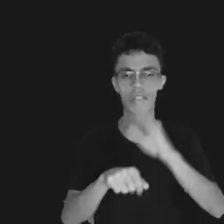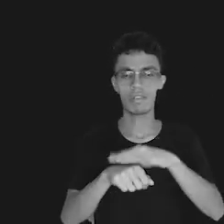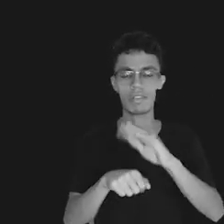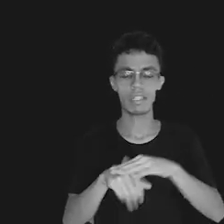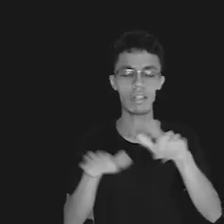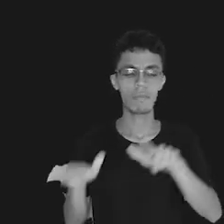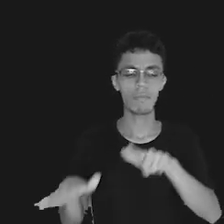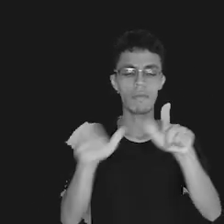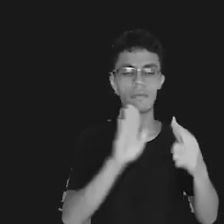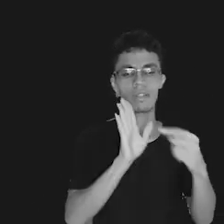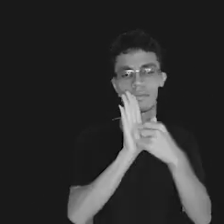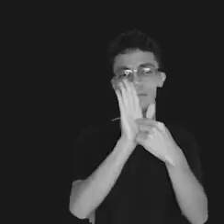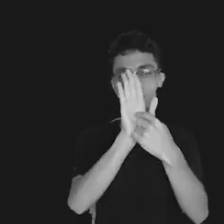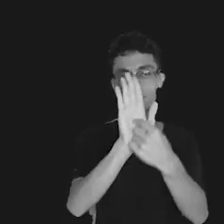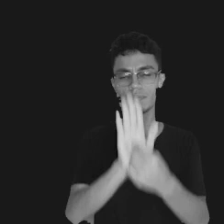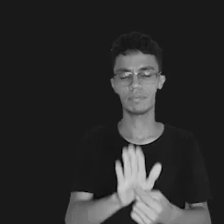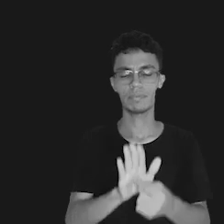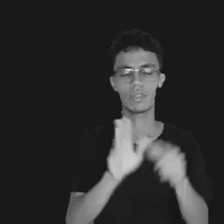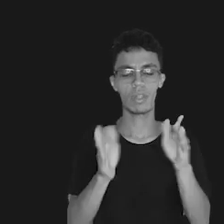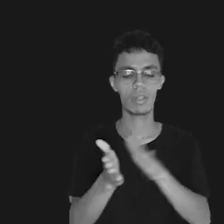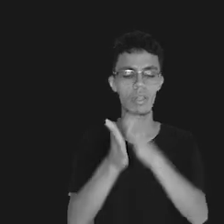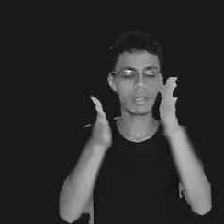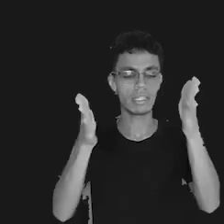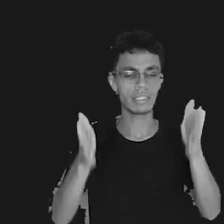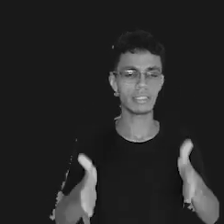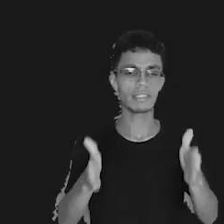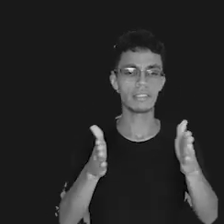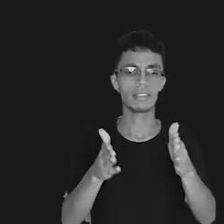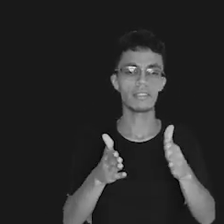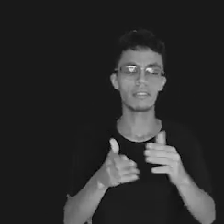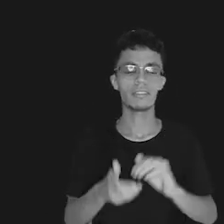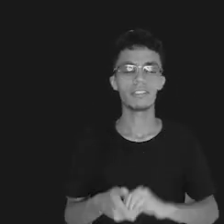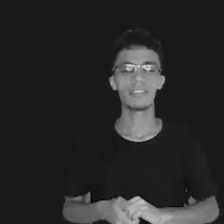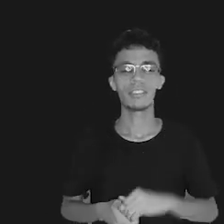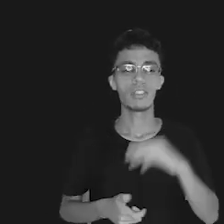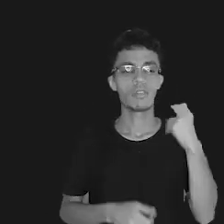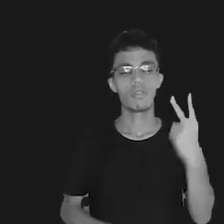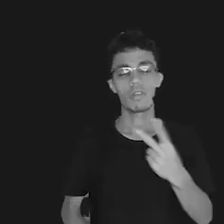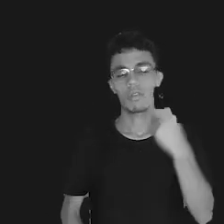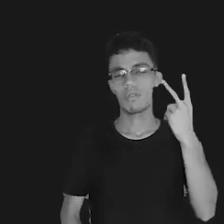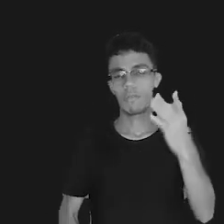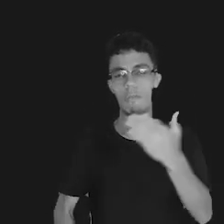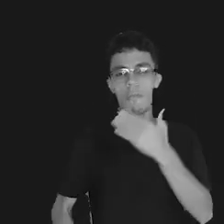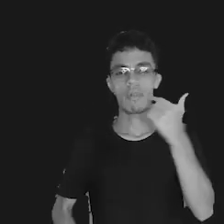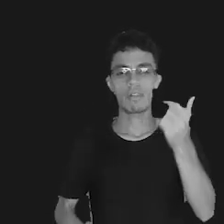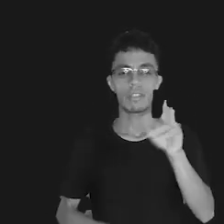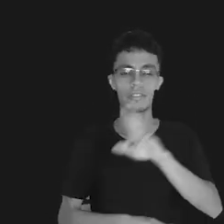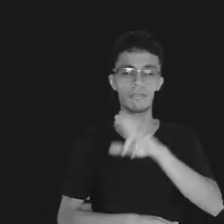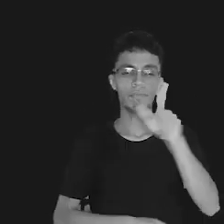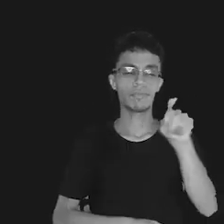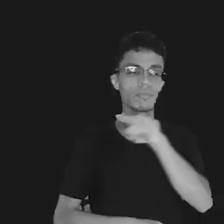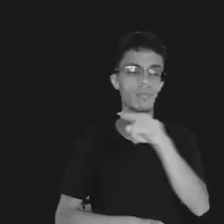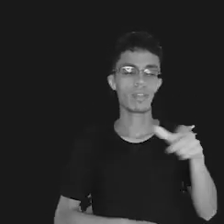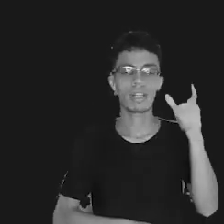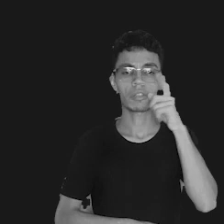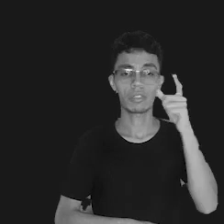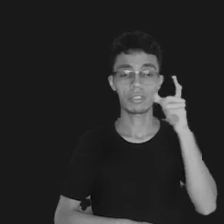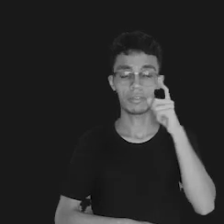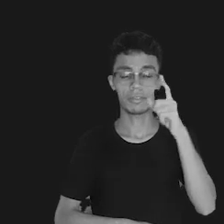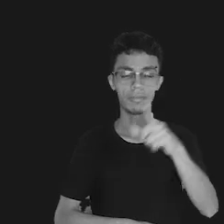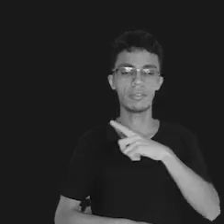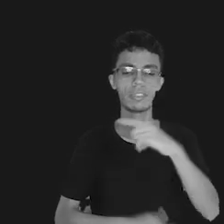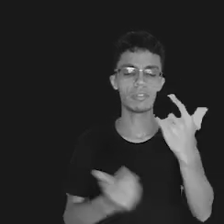uma mostra, né? Isso dá um outro valor, você dá um outro interesse, as pessoas têm